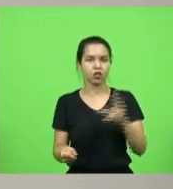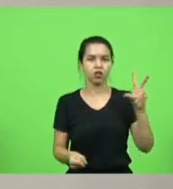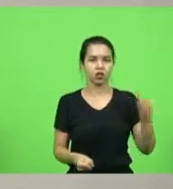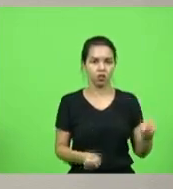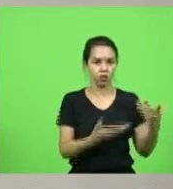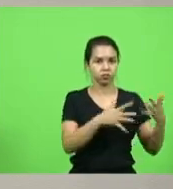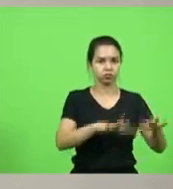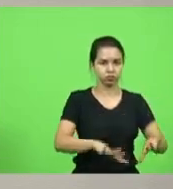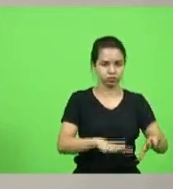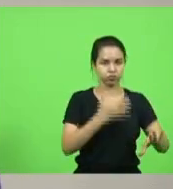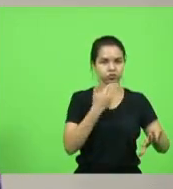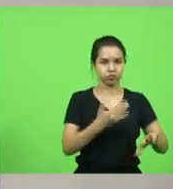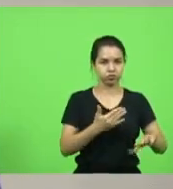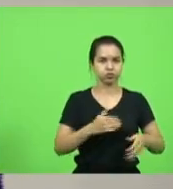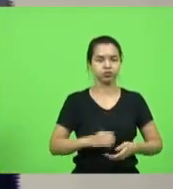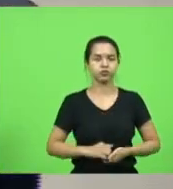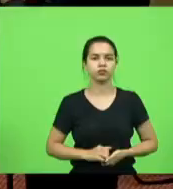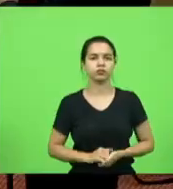rejeita o requerimento.